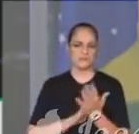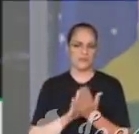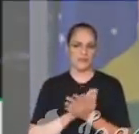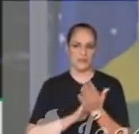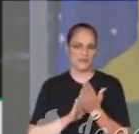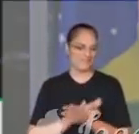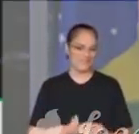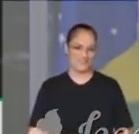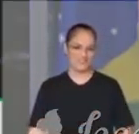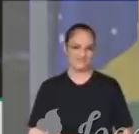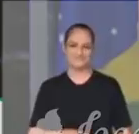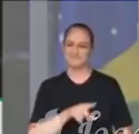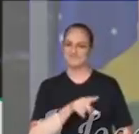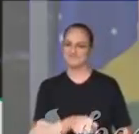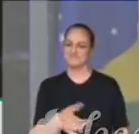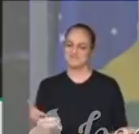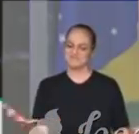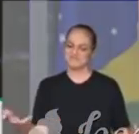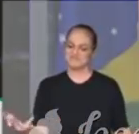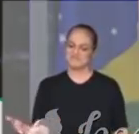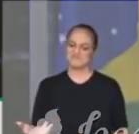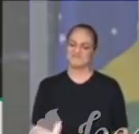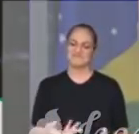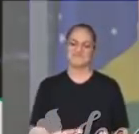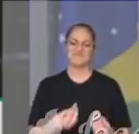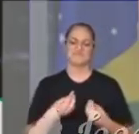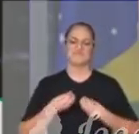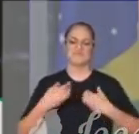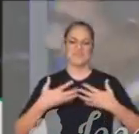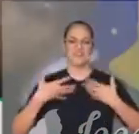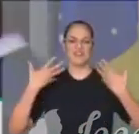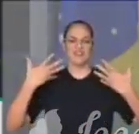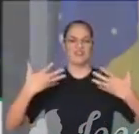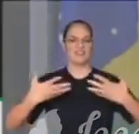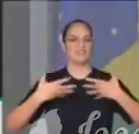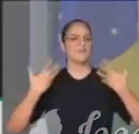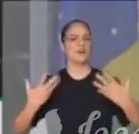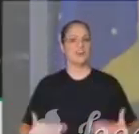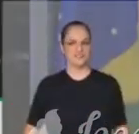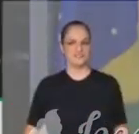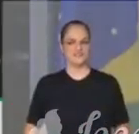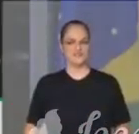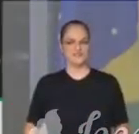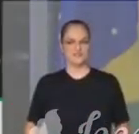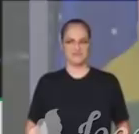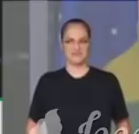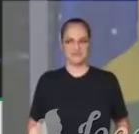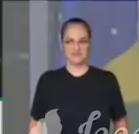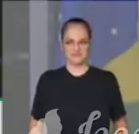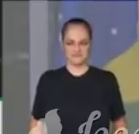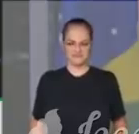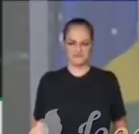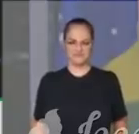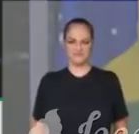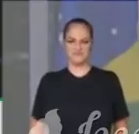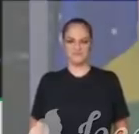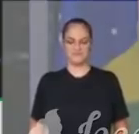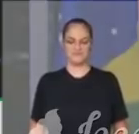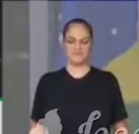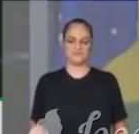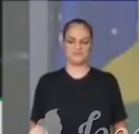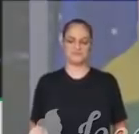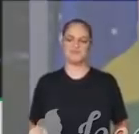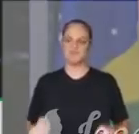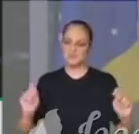Isso é inspirador. Além de inspirador, isso é poder. Poder